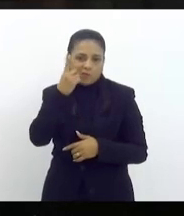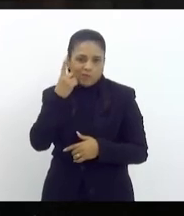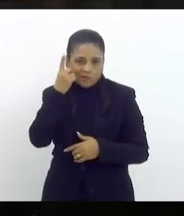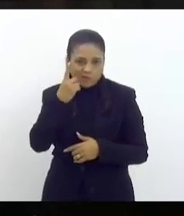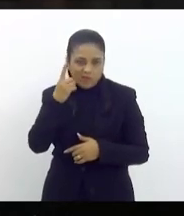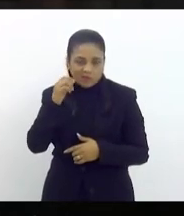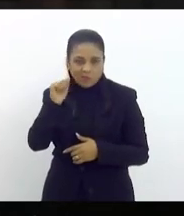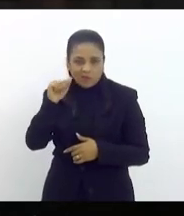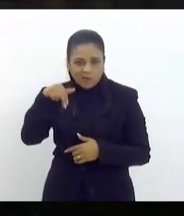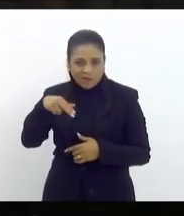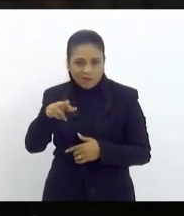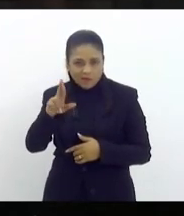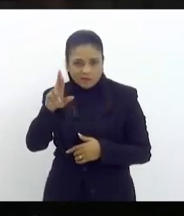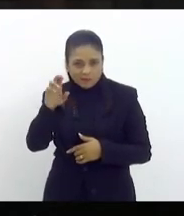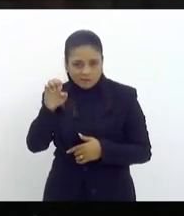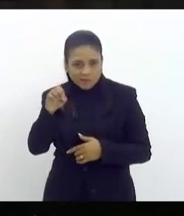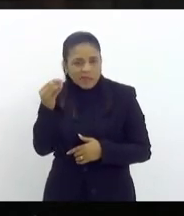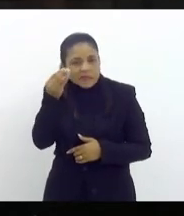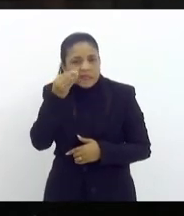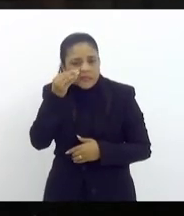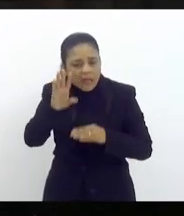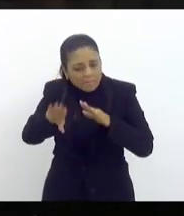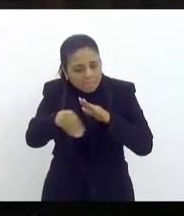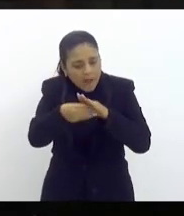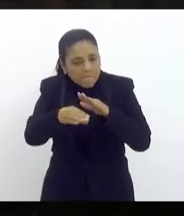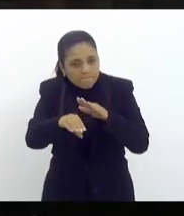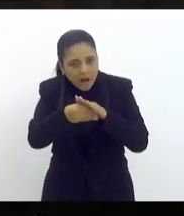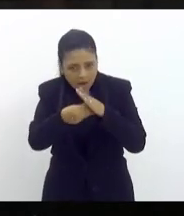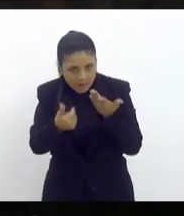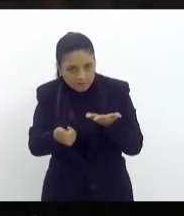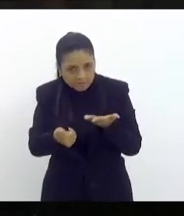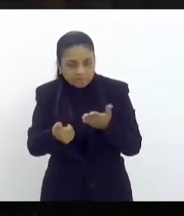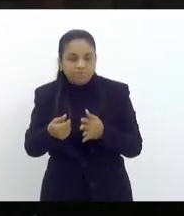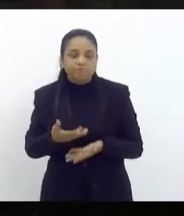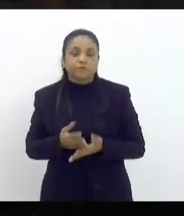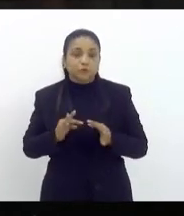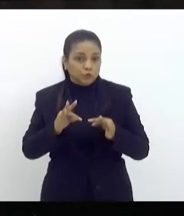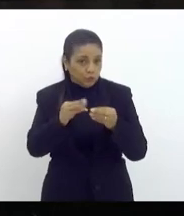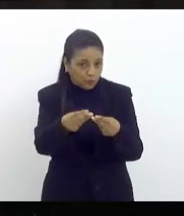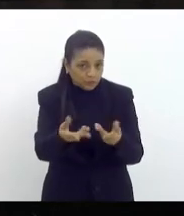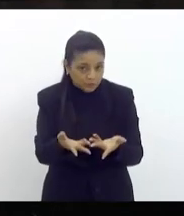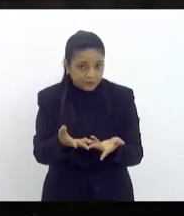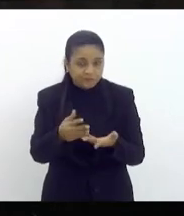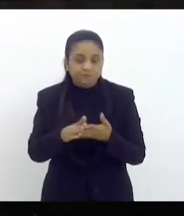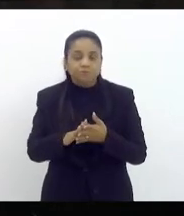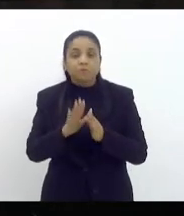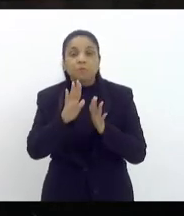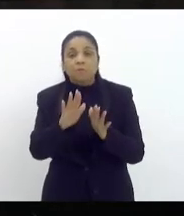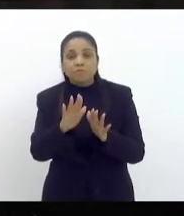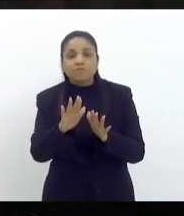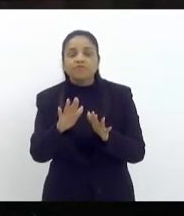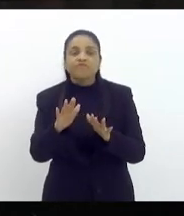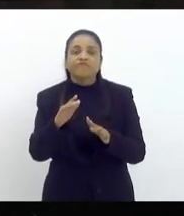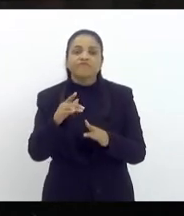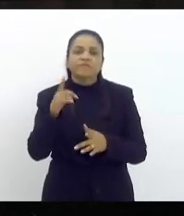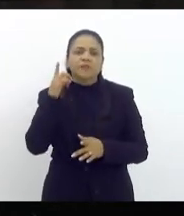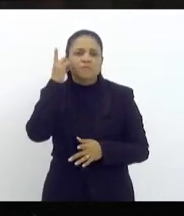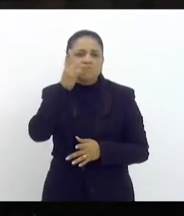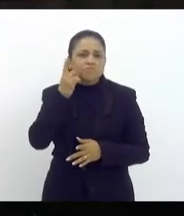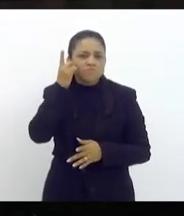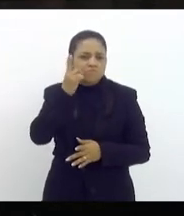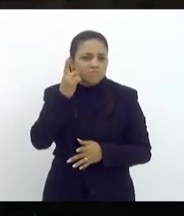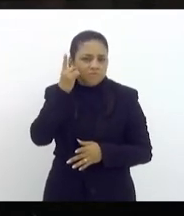incorporar essas emendas mas acho que nós enquanto parlamentares nós não